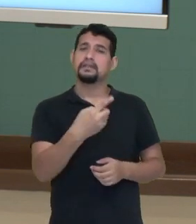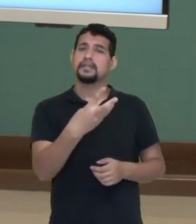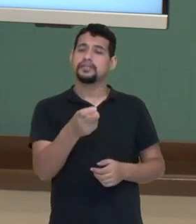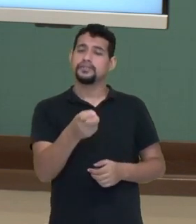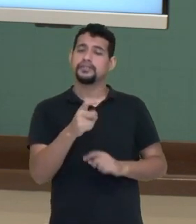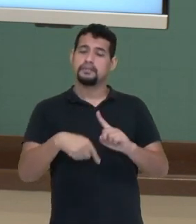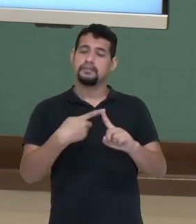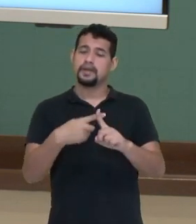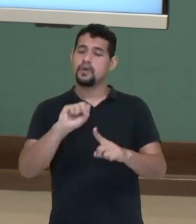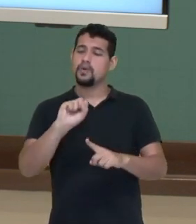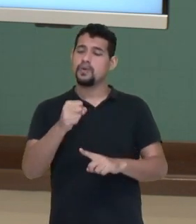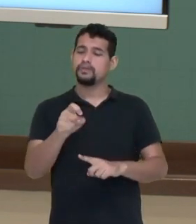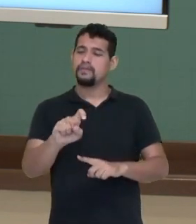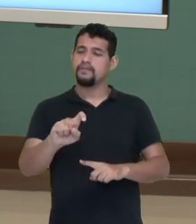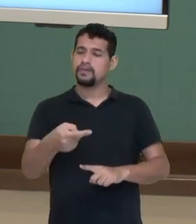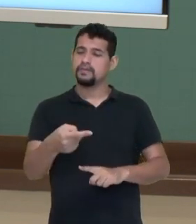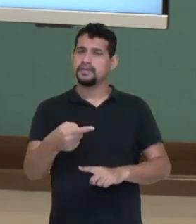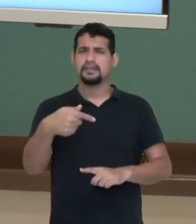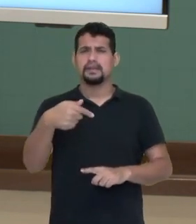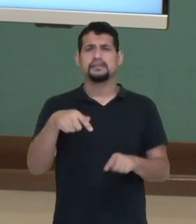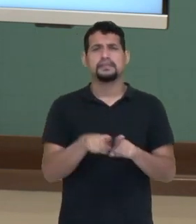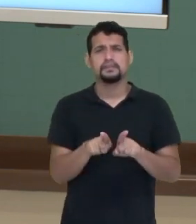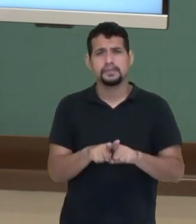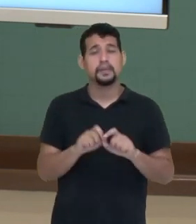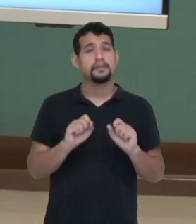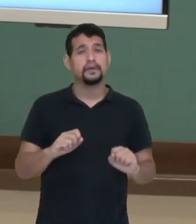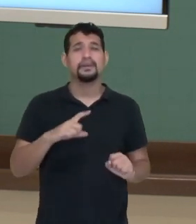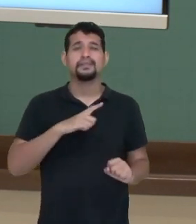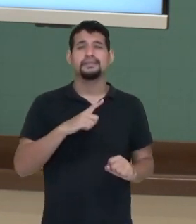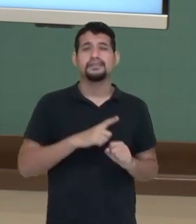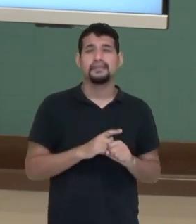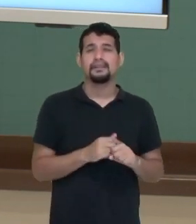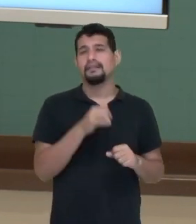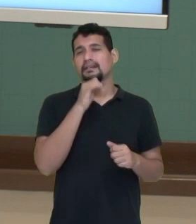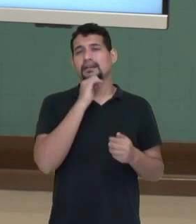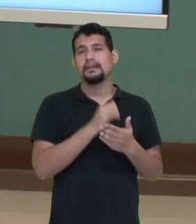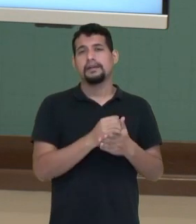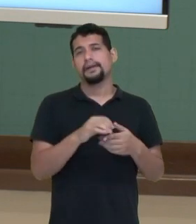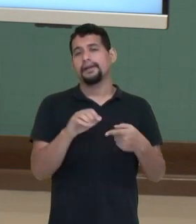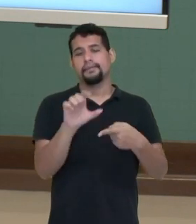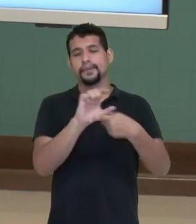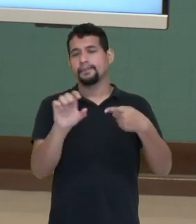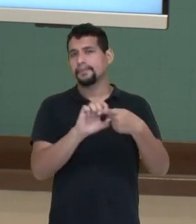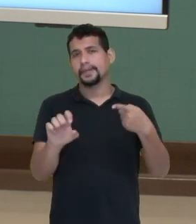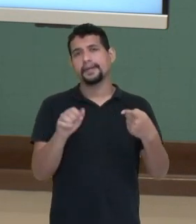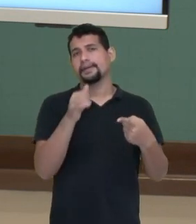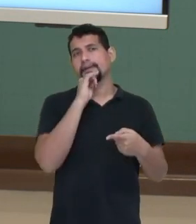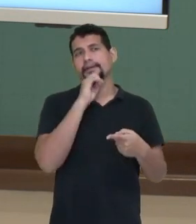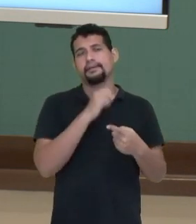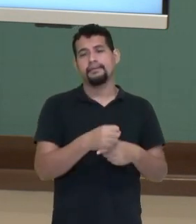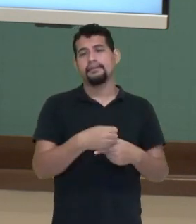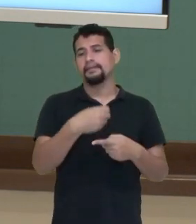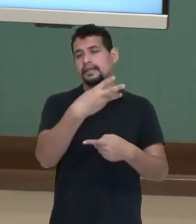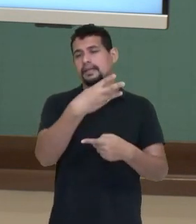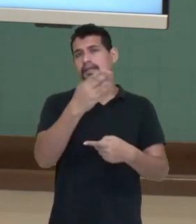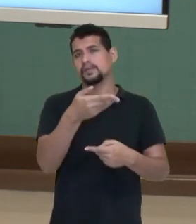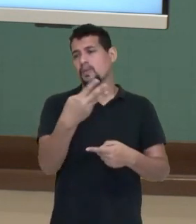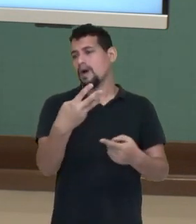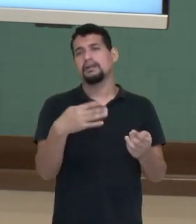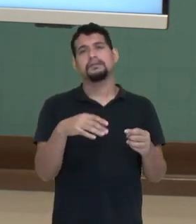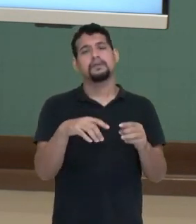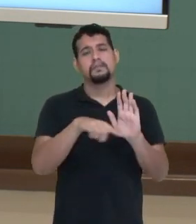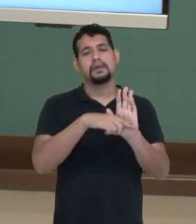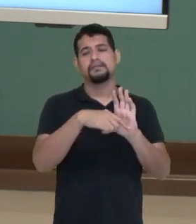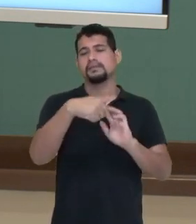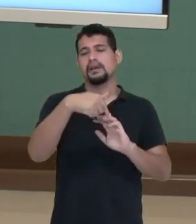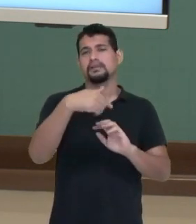2,3x mais 8,7. Pode aparecer fracionário, que é, sei lá, 3/4 de x menos